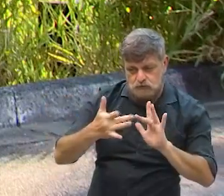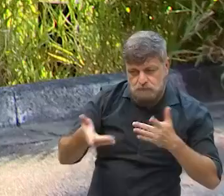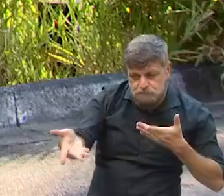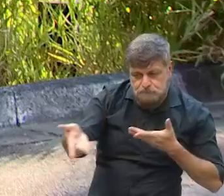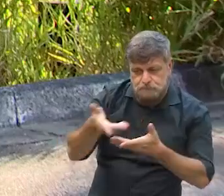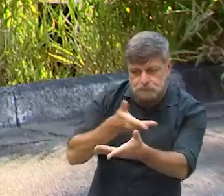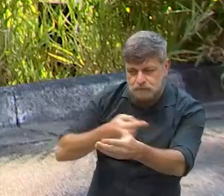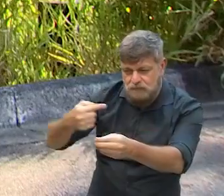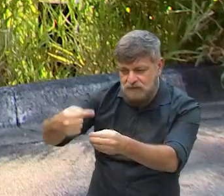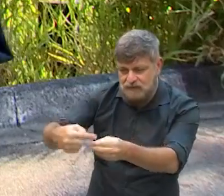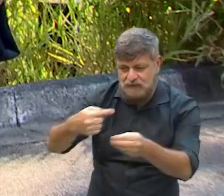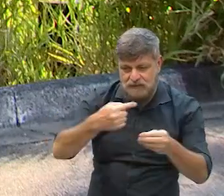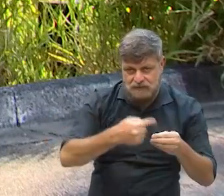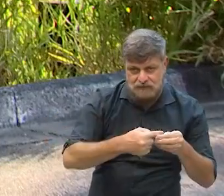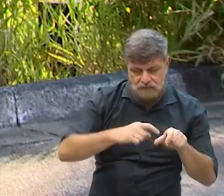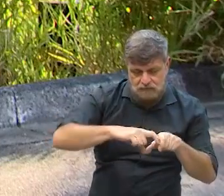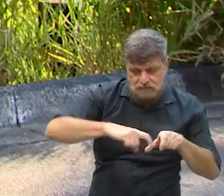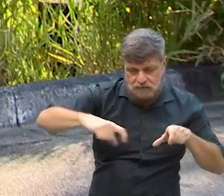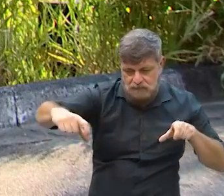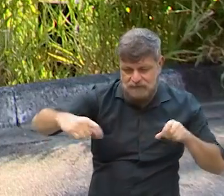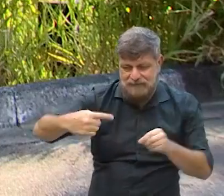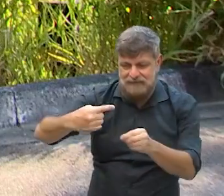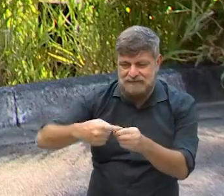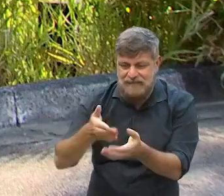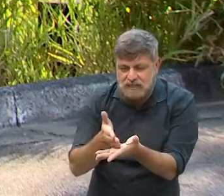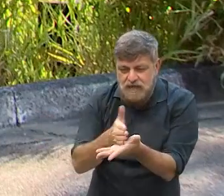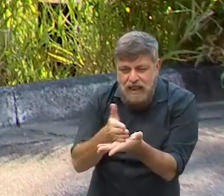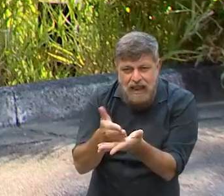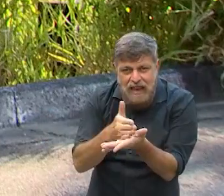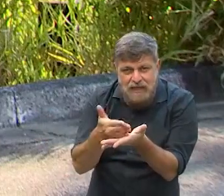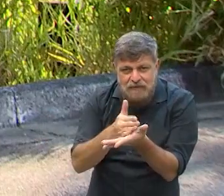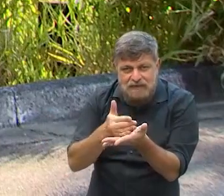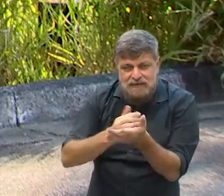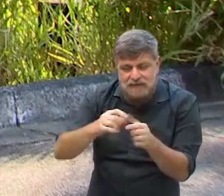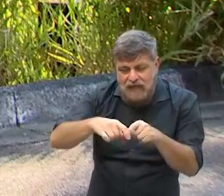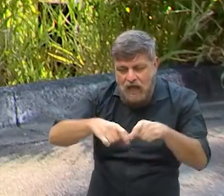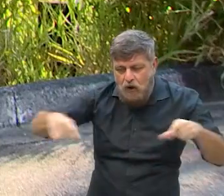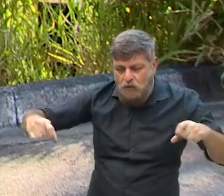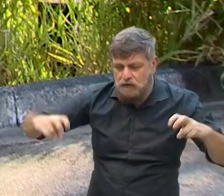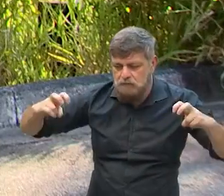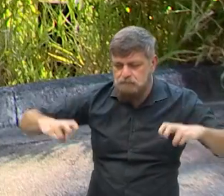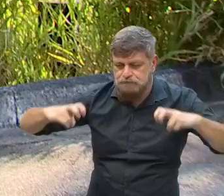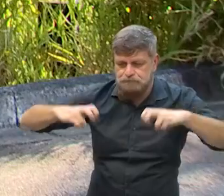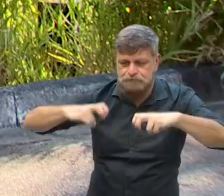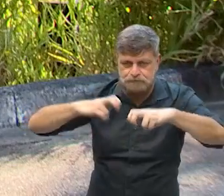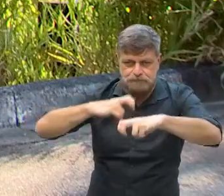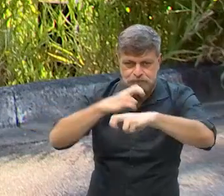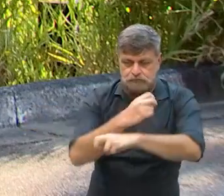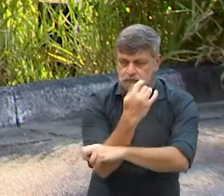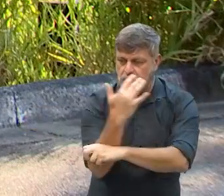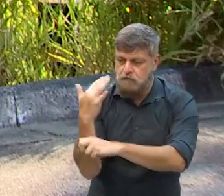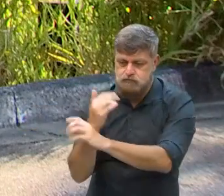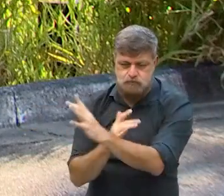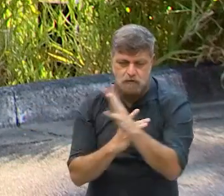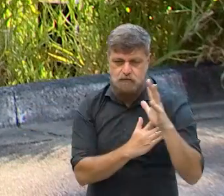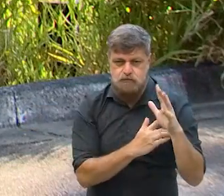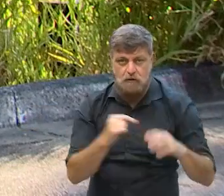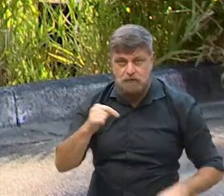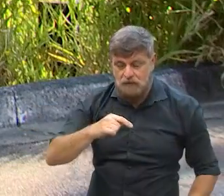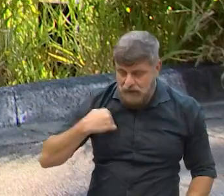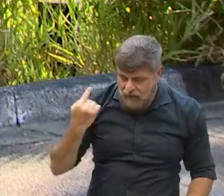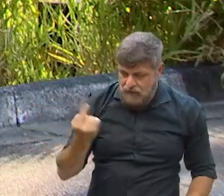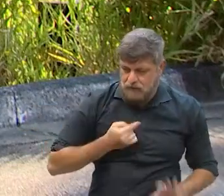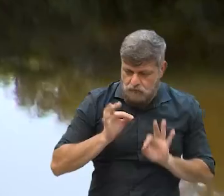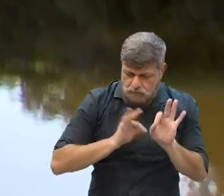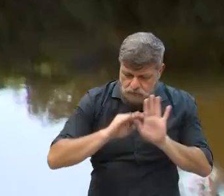conectividade entre os municípios, as cidades que são limítrofes, corredores ecológicos. Então é um projeto bem amplo que a gente vai trabalhar